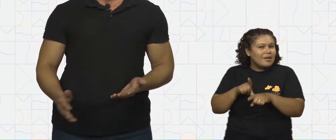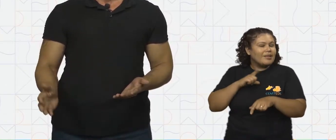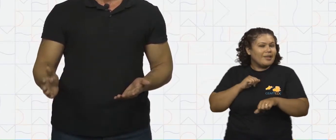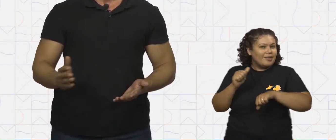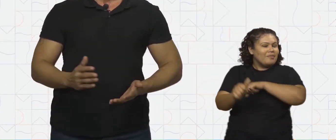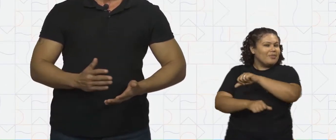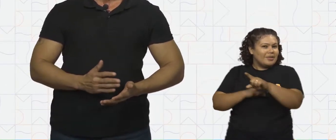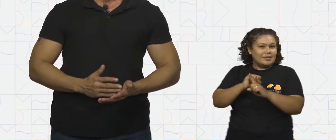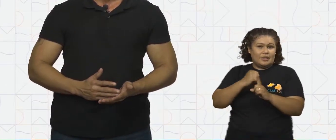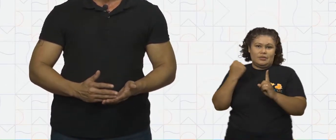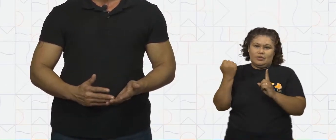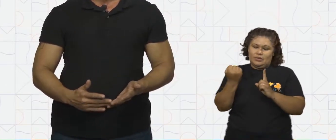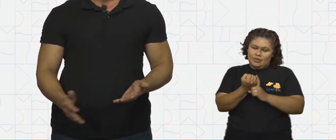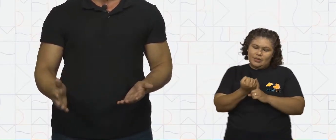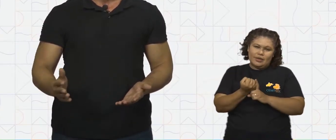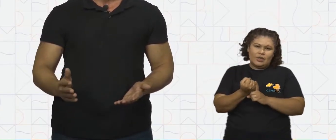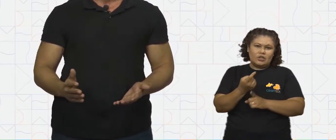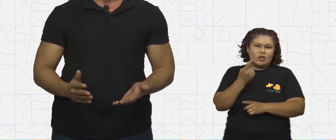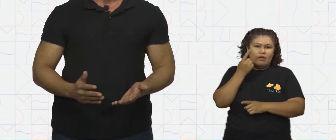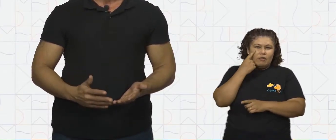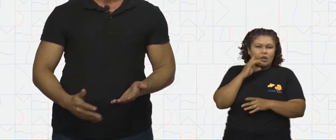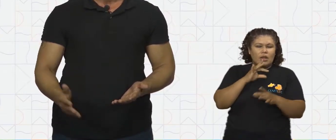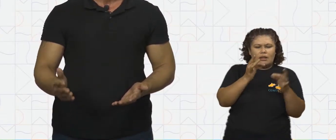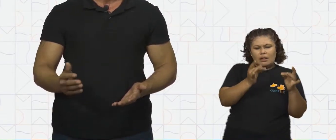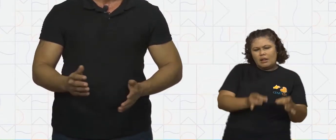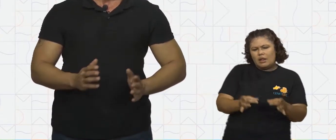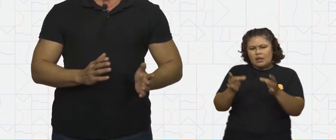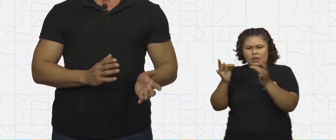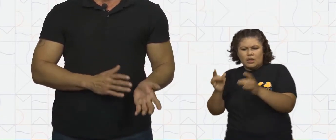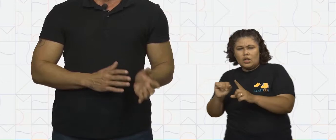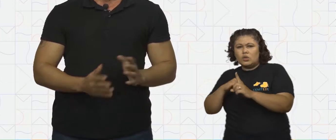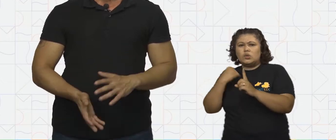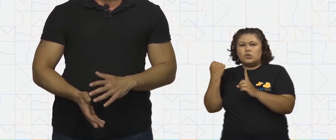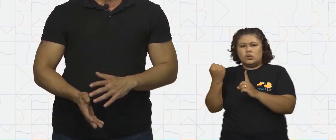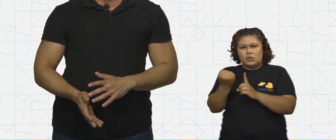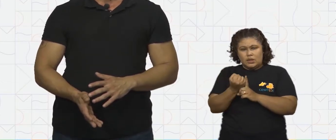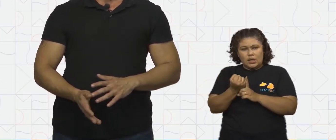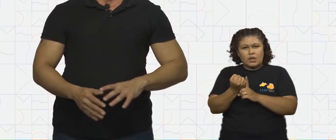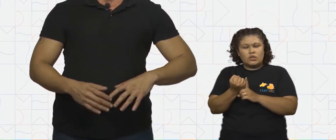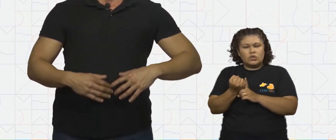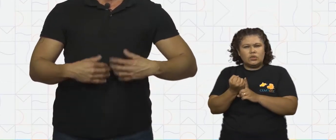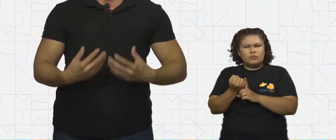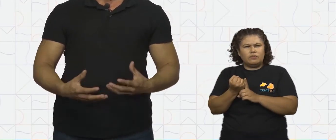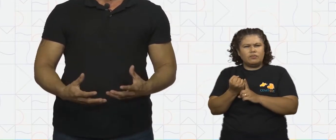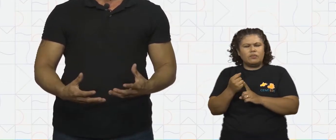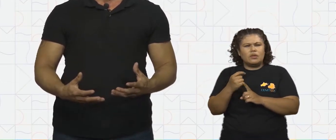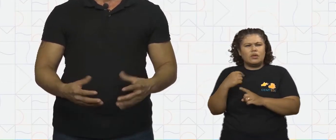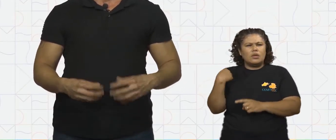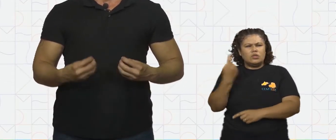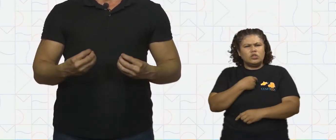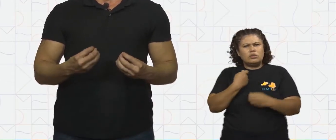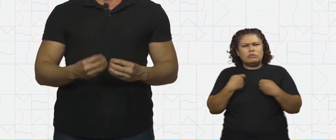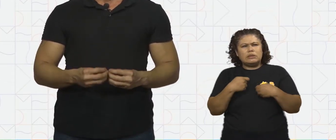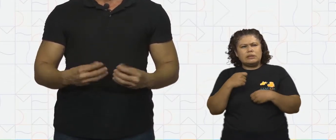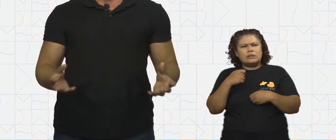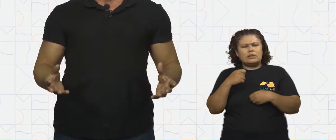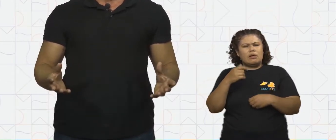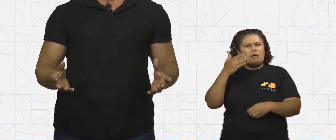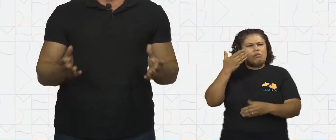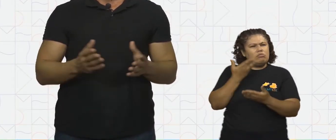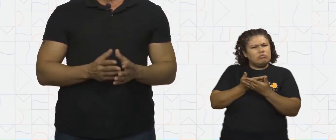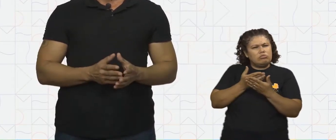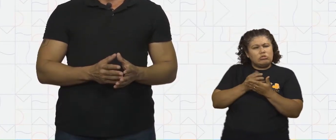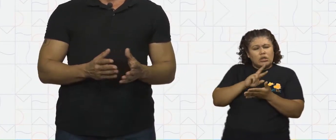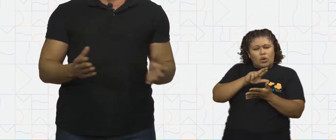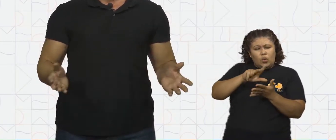da sociedade, das manifestações culturais dos povos, para estudarmos, é muita coisa, Se começássemos